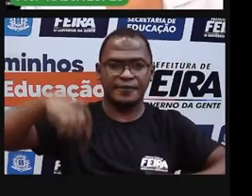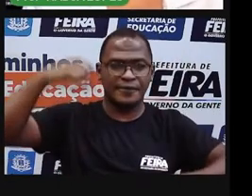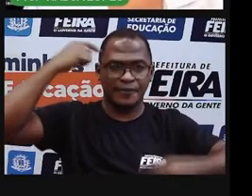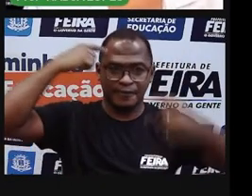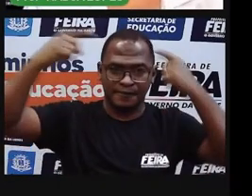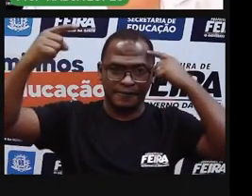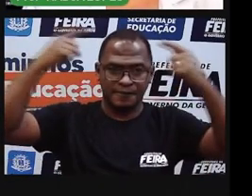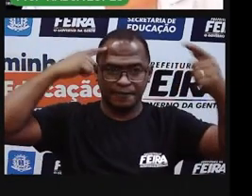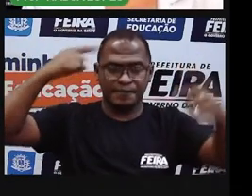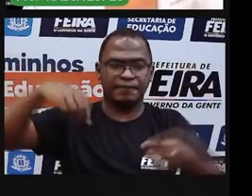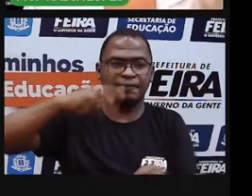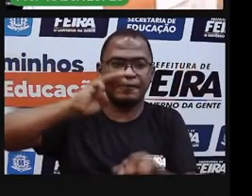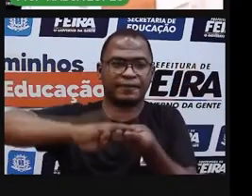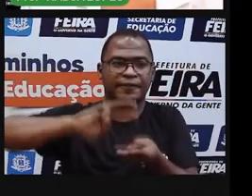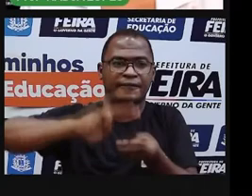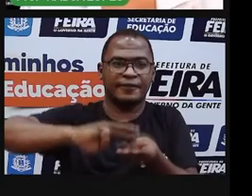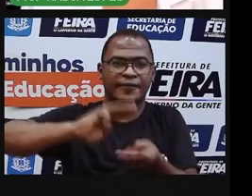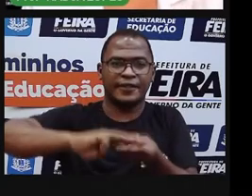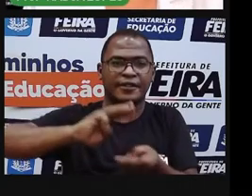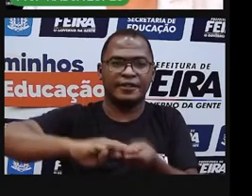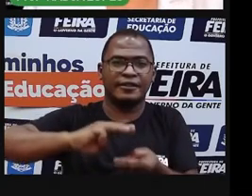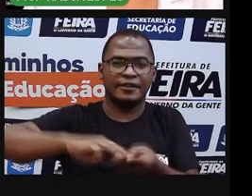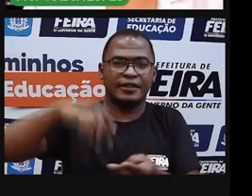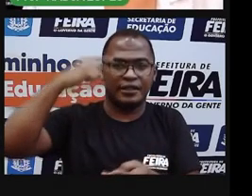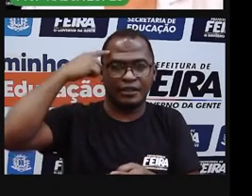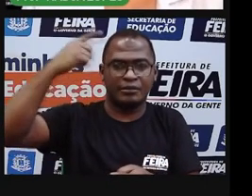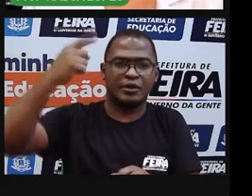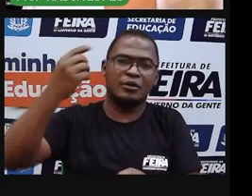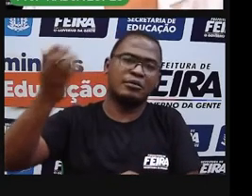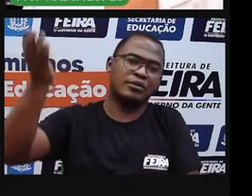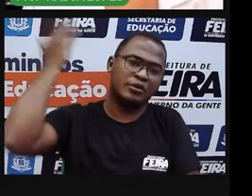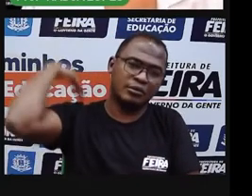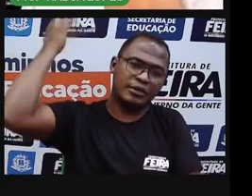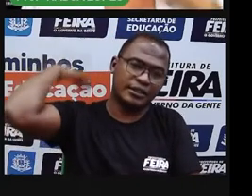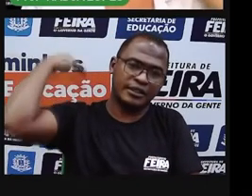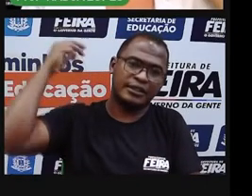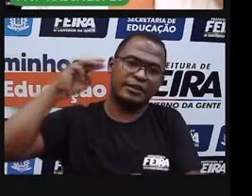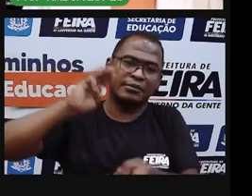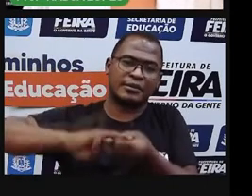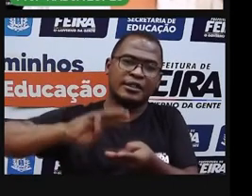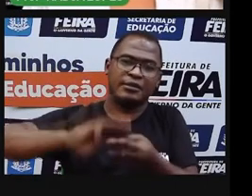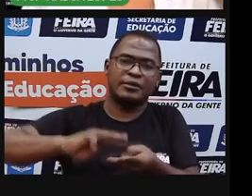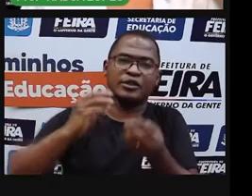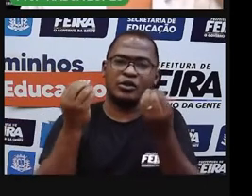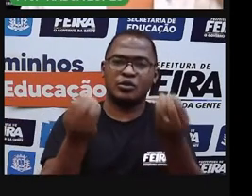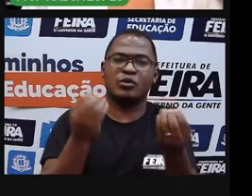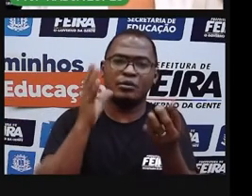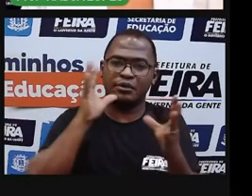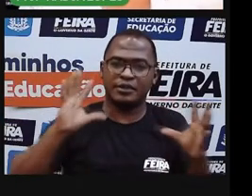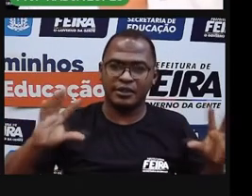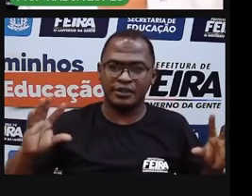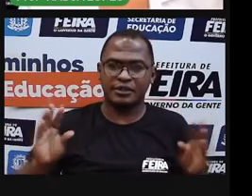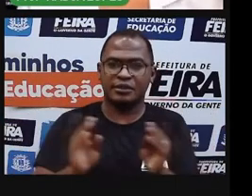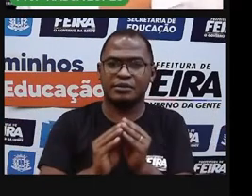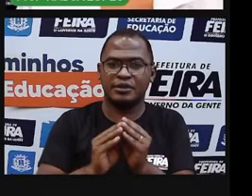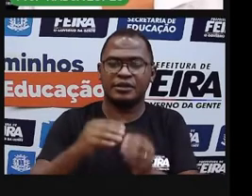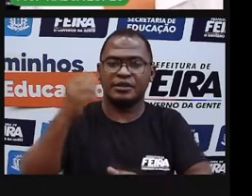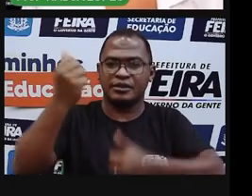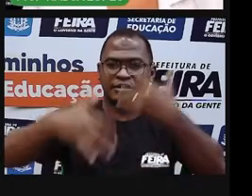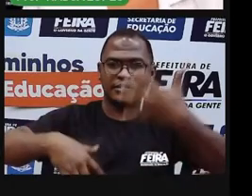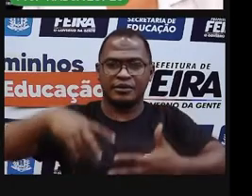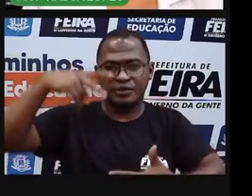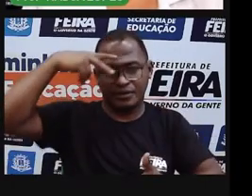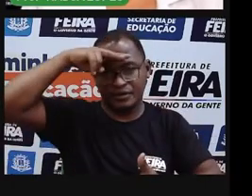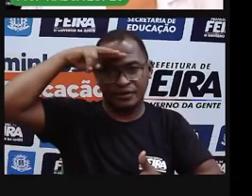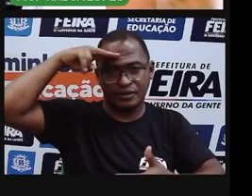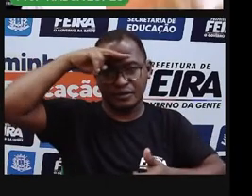sobre como era matemática né antigamente Mas você vê em breve mesmo porque a gente já falou na outra aula já contou essa